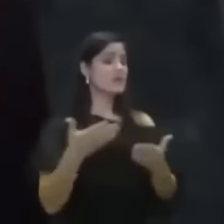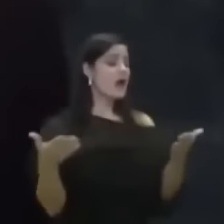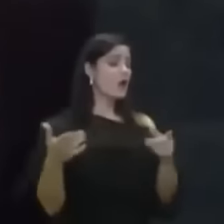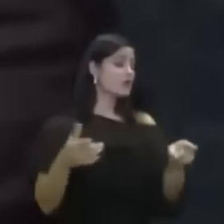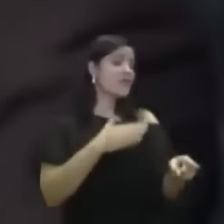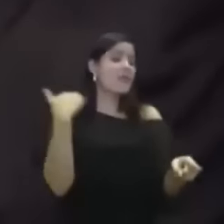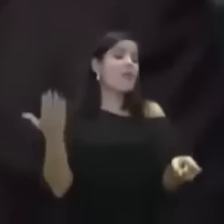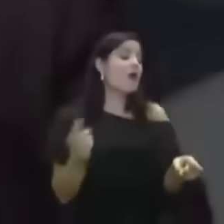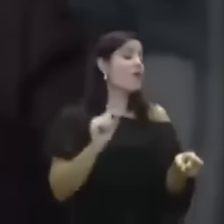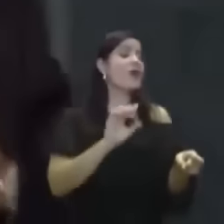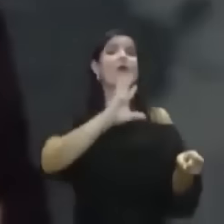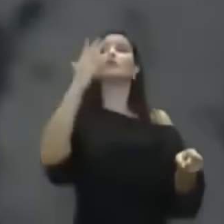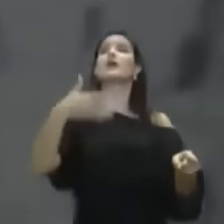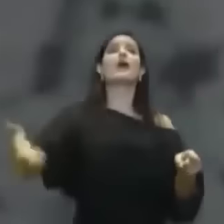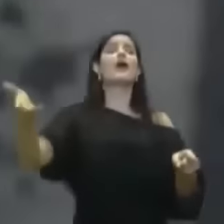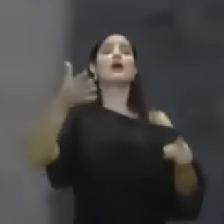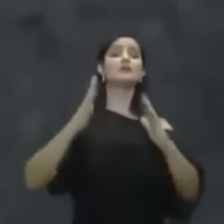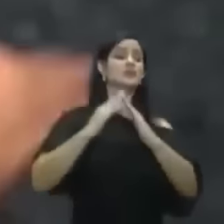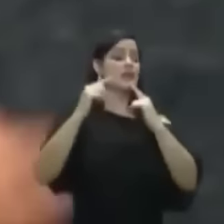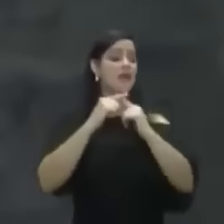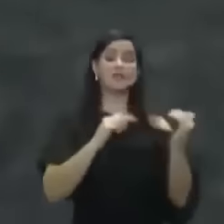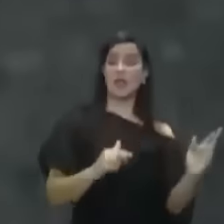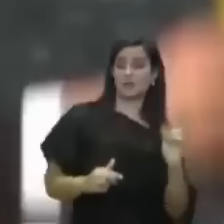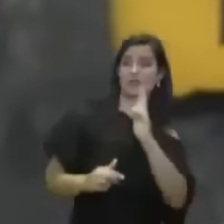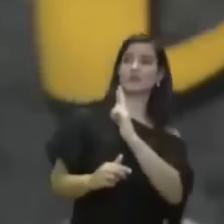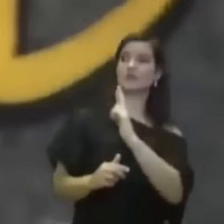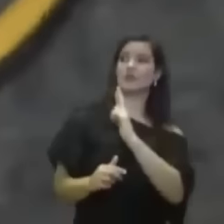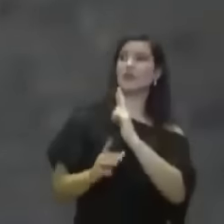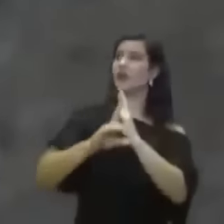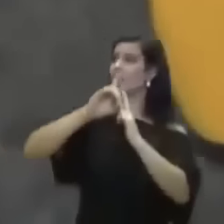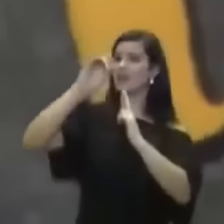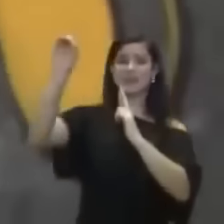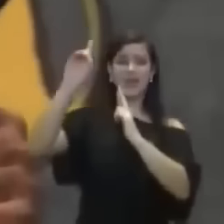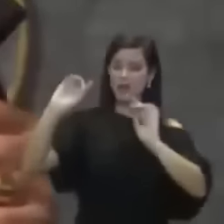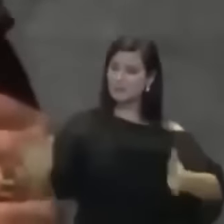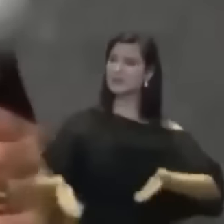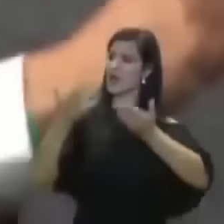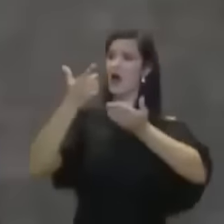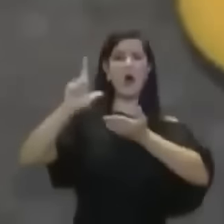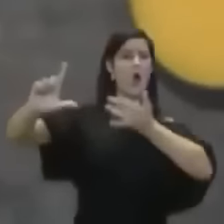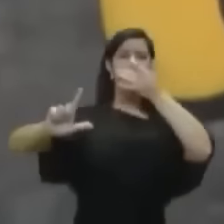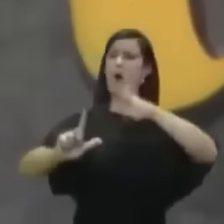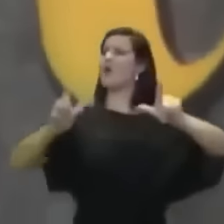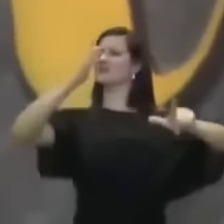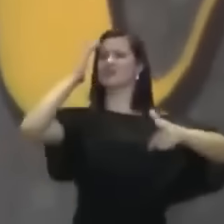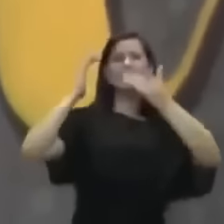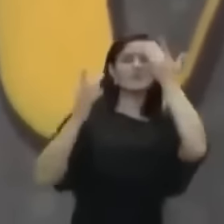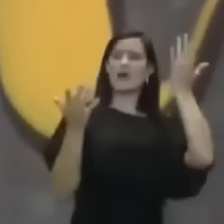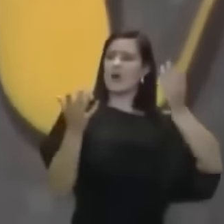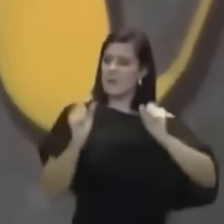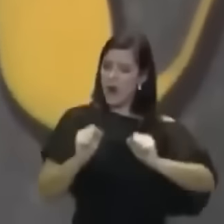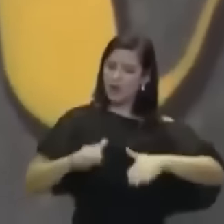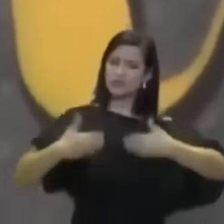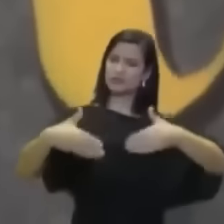sua morte? O que vai acontecer com a igreja? E ele respondeu para ela: Deus levantará, minha irmã, outras pessoas para